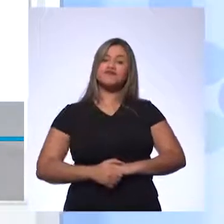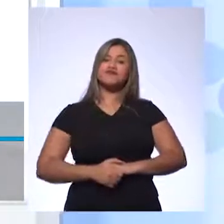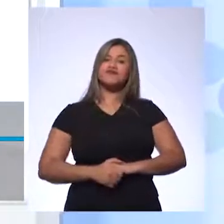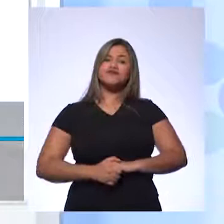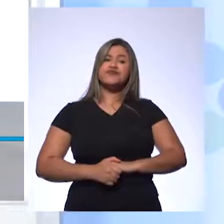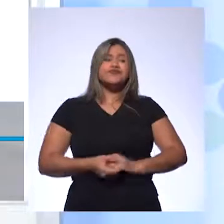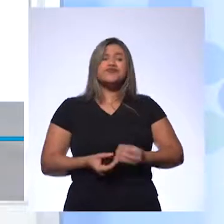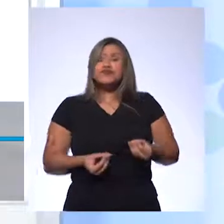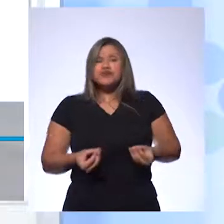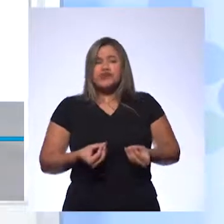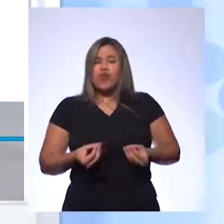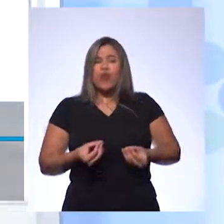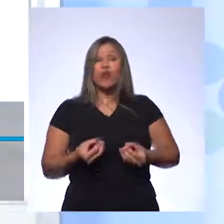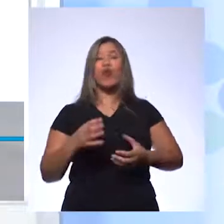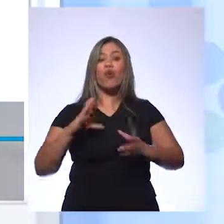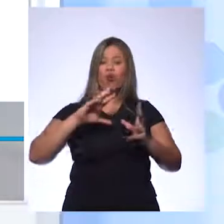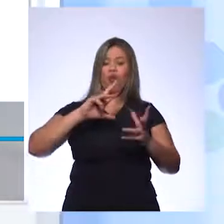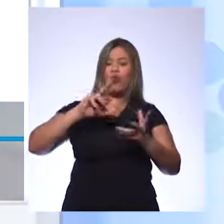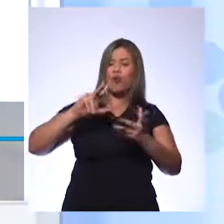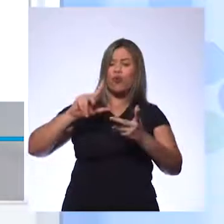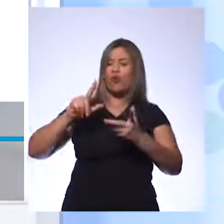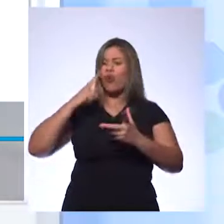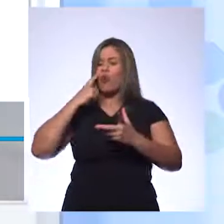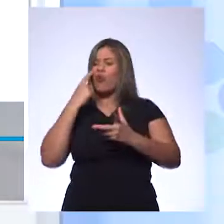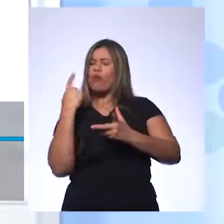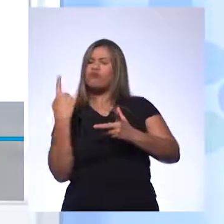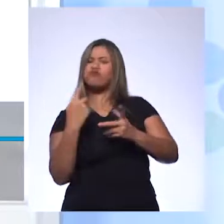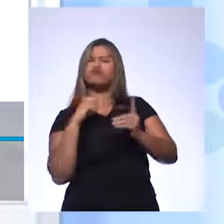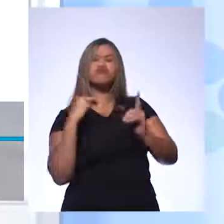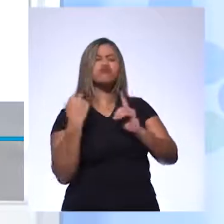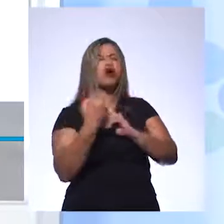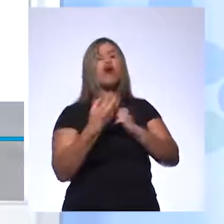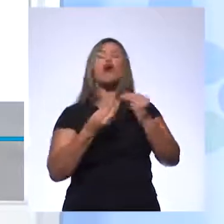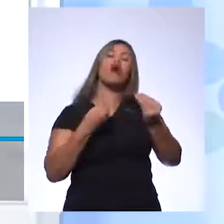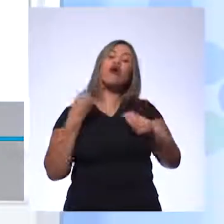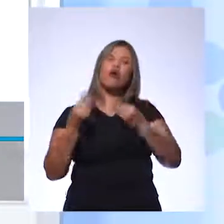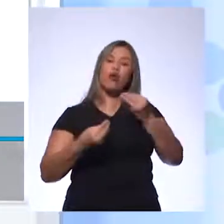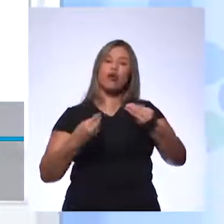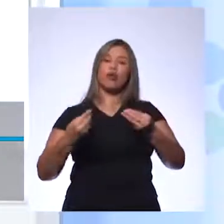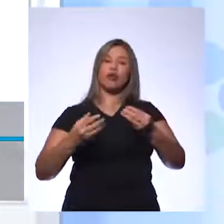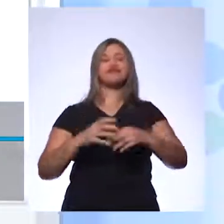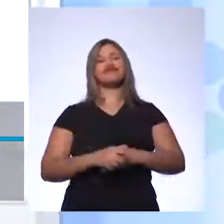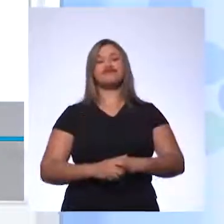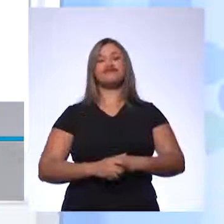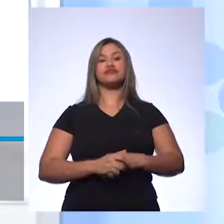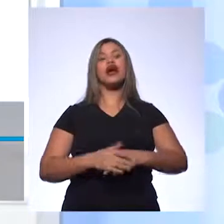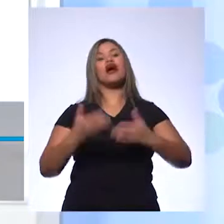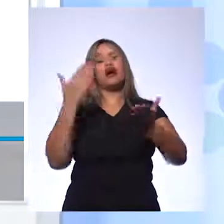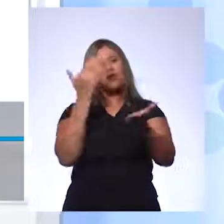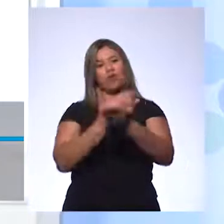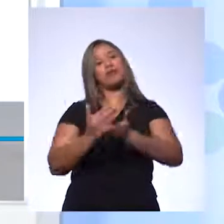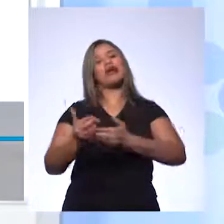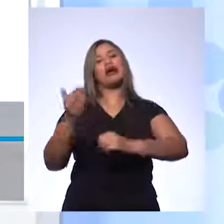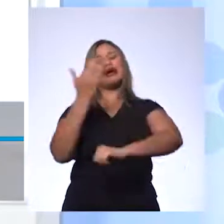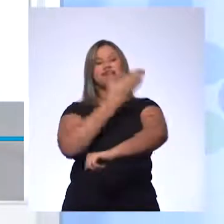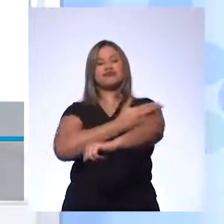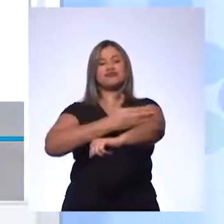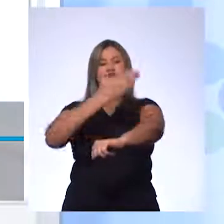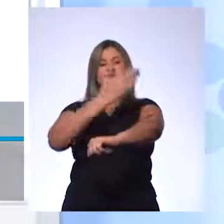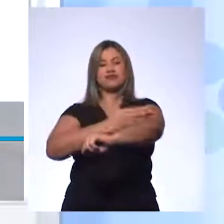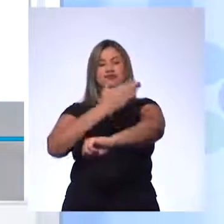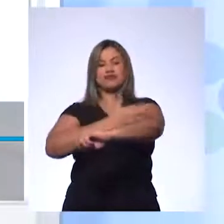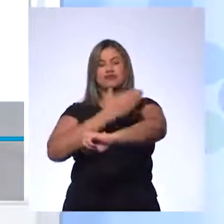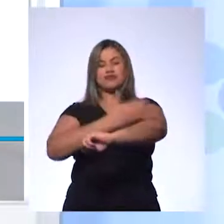na forma que o mundo vai ser agora gerido afinal de contas nós vamos entrar na idade média é